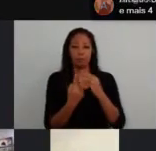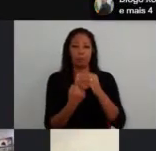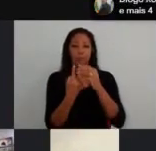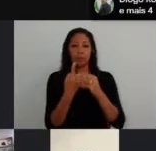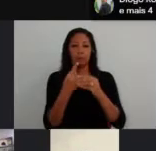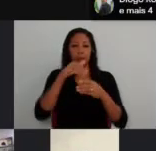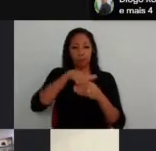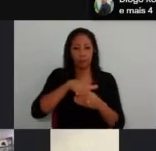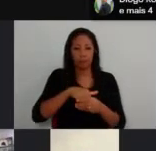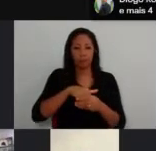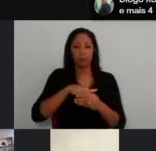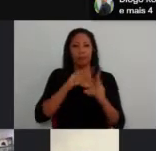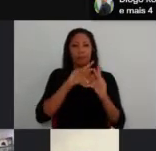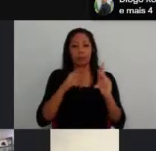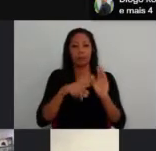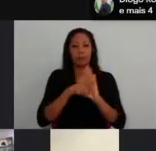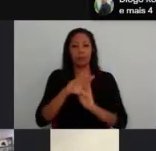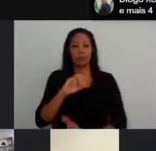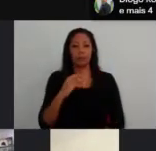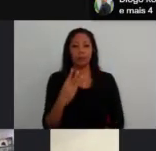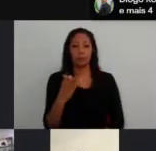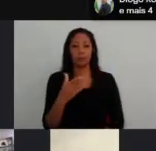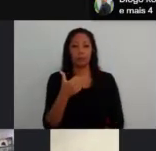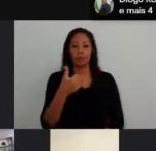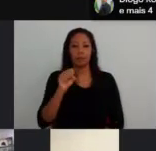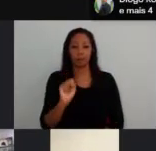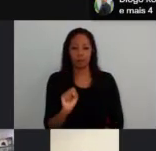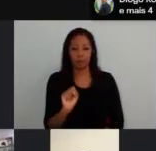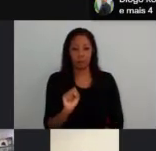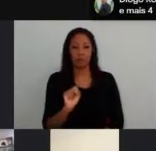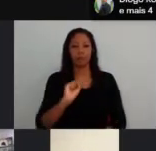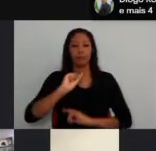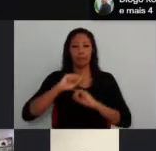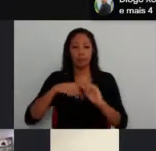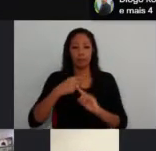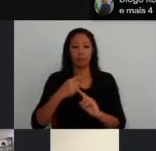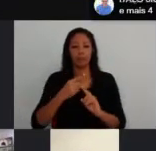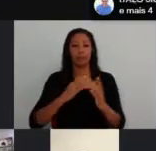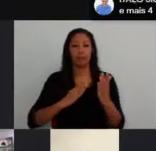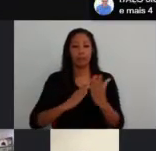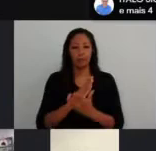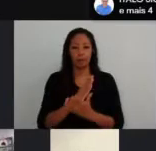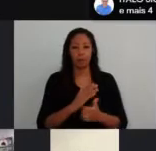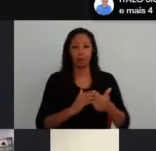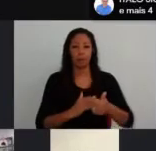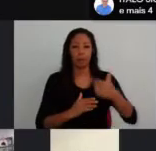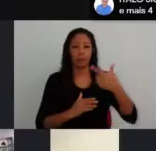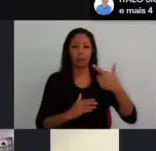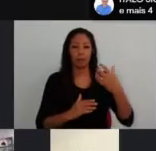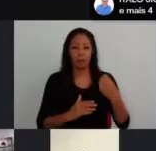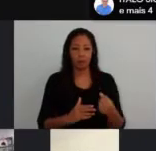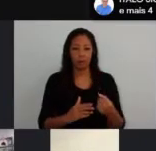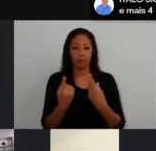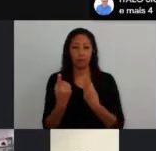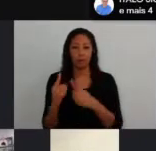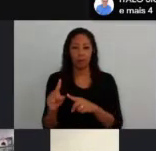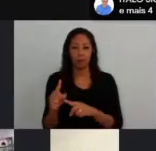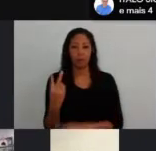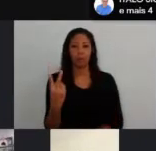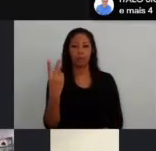03/2018, da autoria do Poder Executivo Municipal. Em seguida, foi aprovado por 12 votos a favor e 2